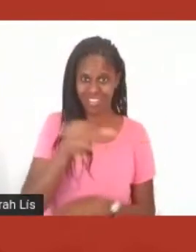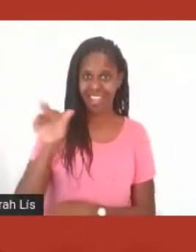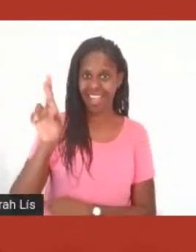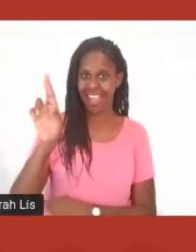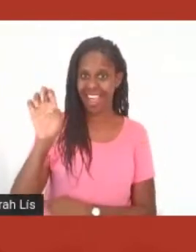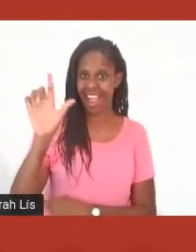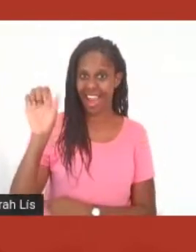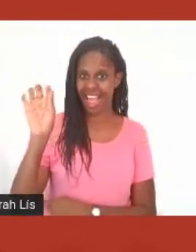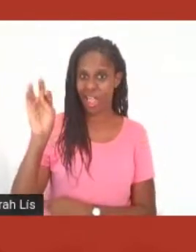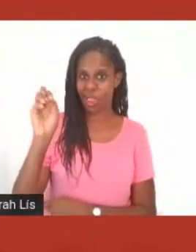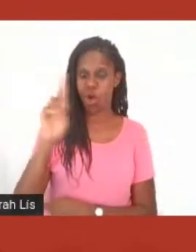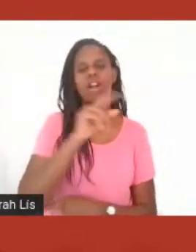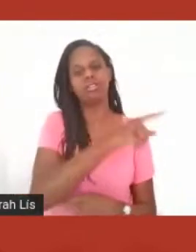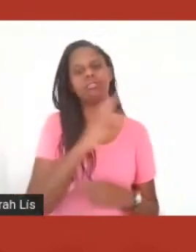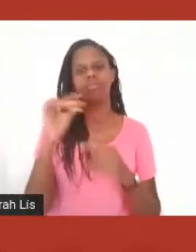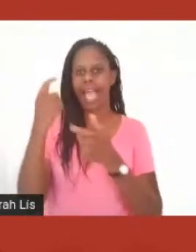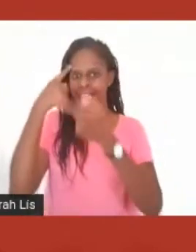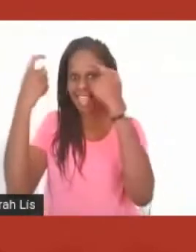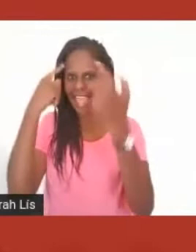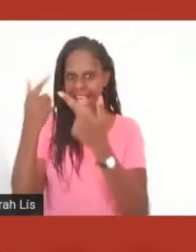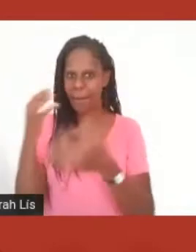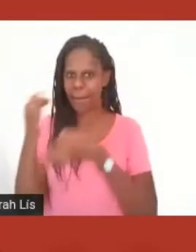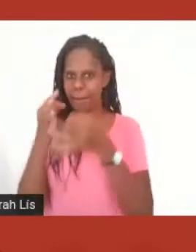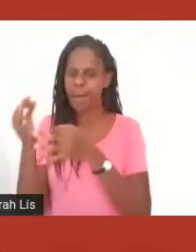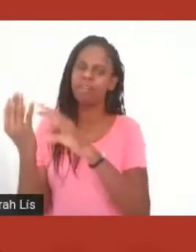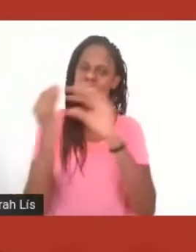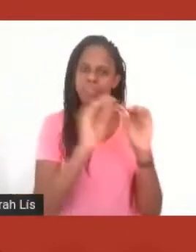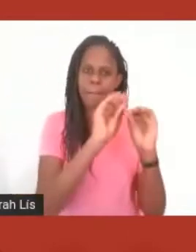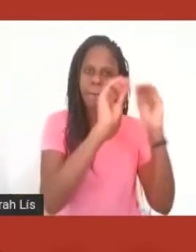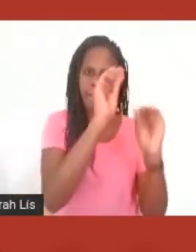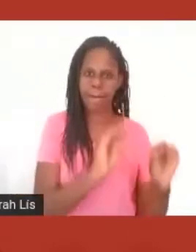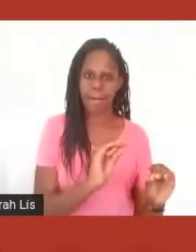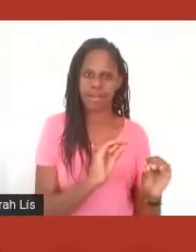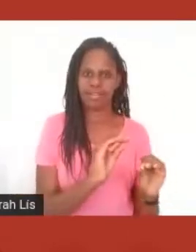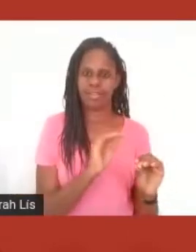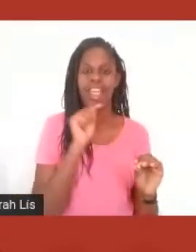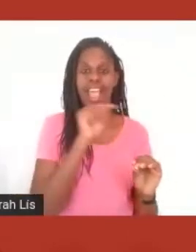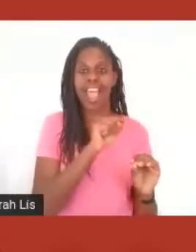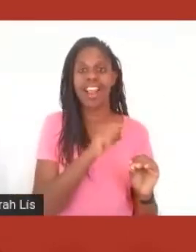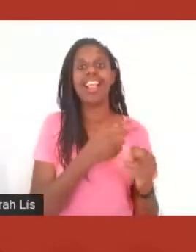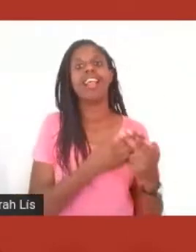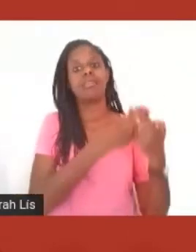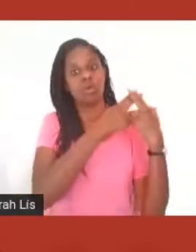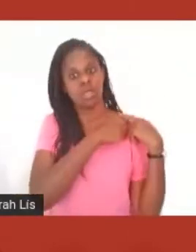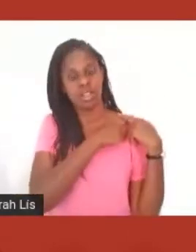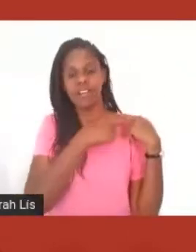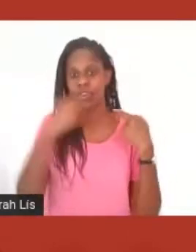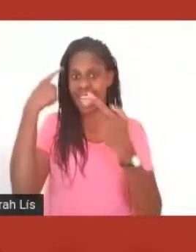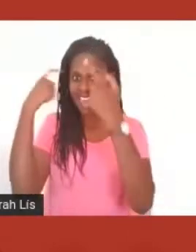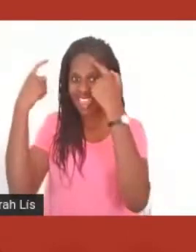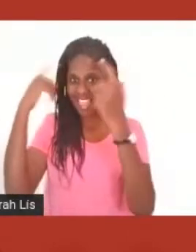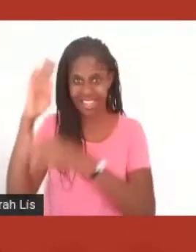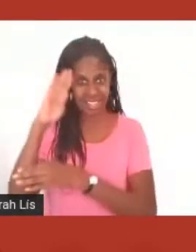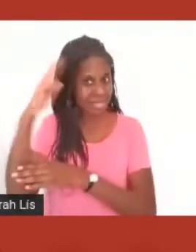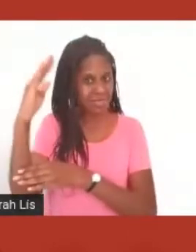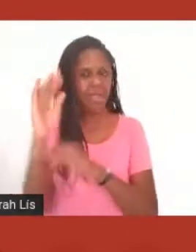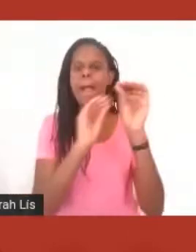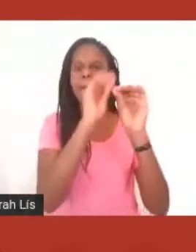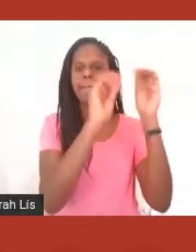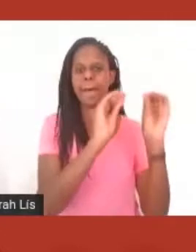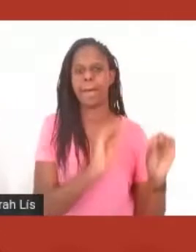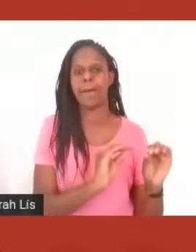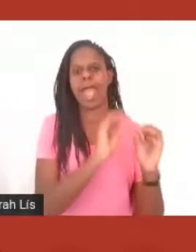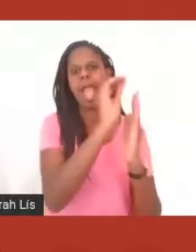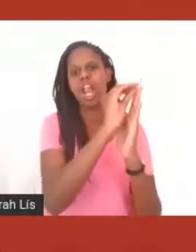participa ativamente das discussões, mas ele é o responsável por anotar essas ideias principais, que no